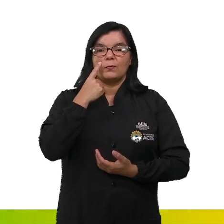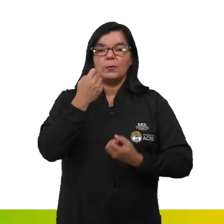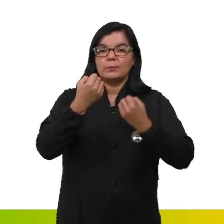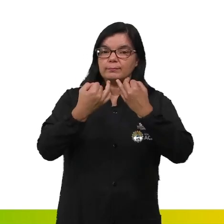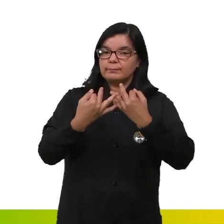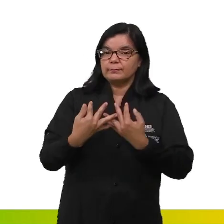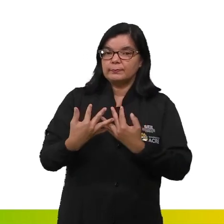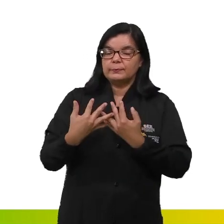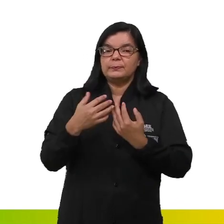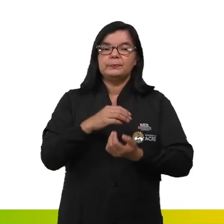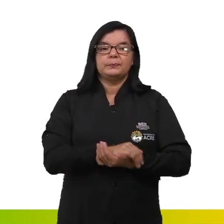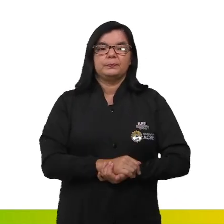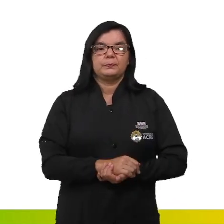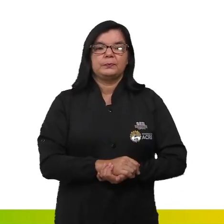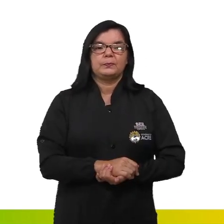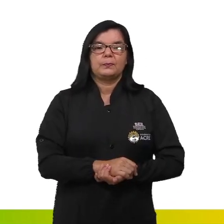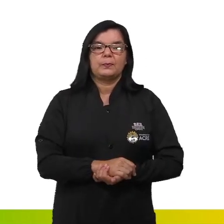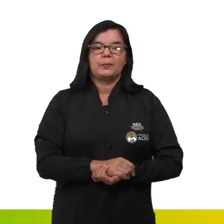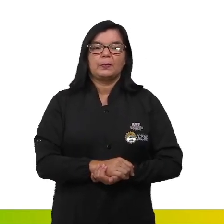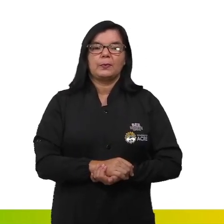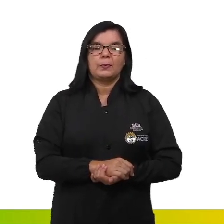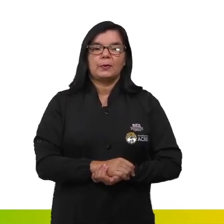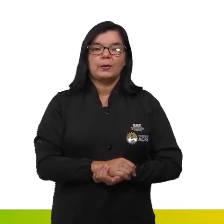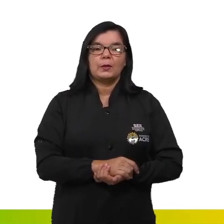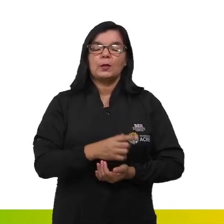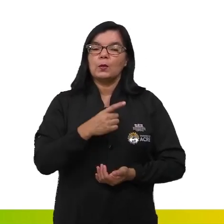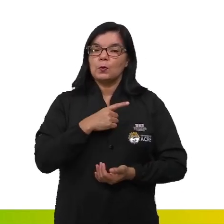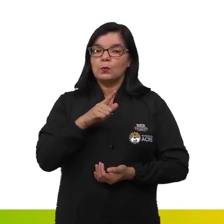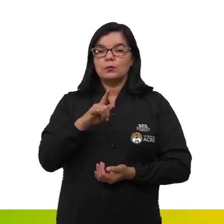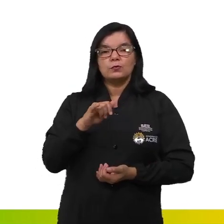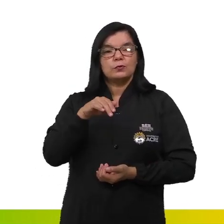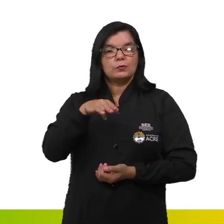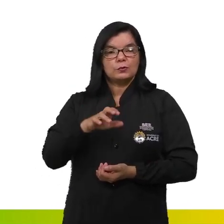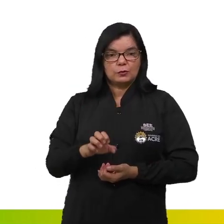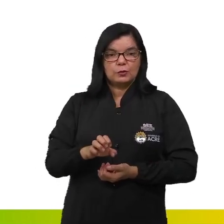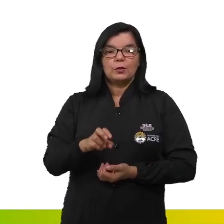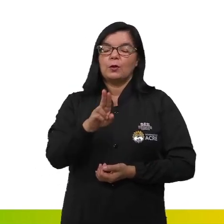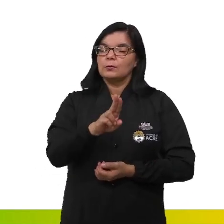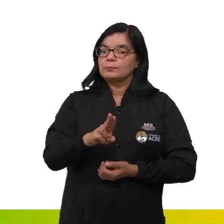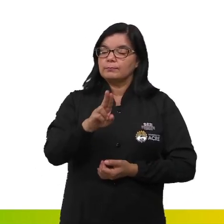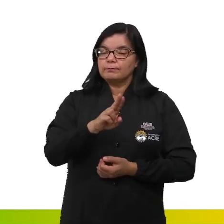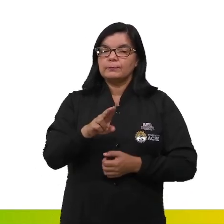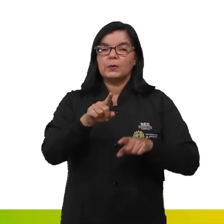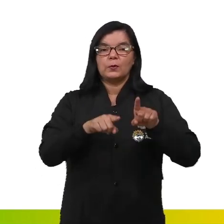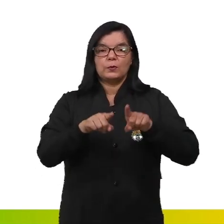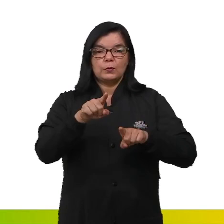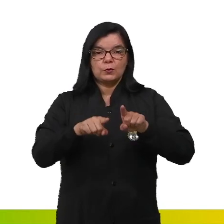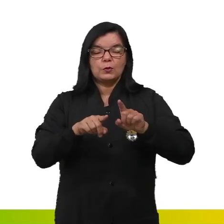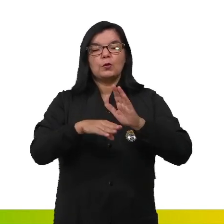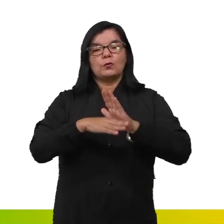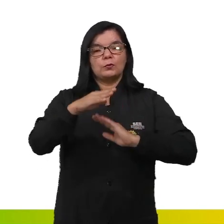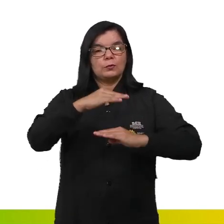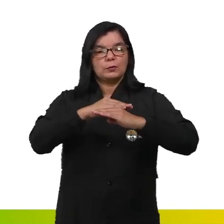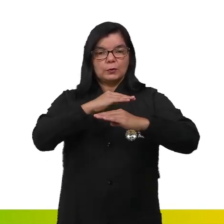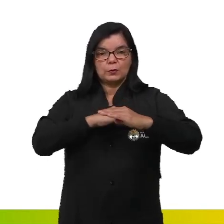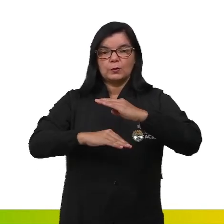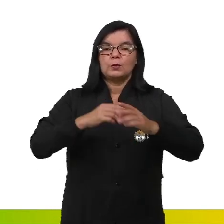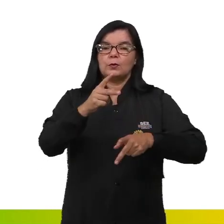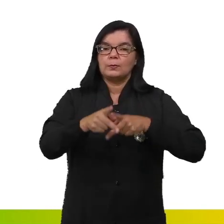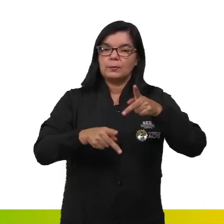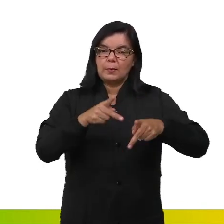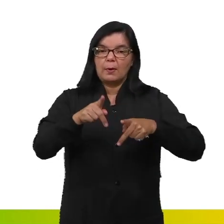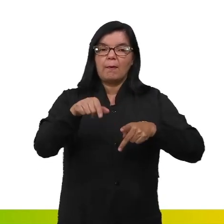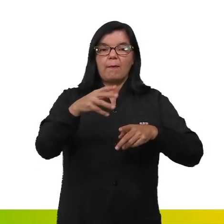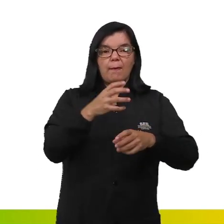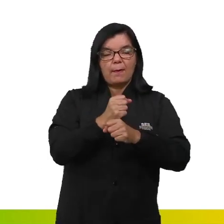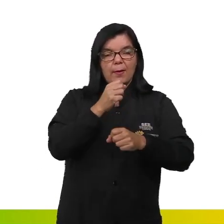essa questão? O coeficiente de Gini, utilizado para medir o nível de desigualdade de uma